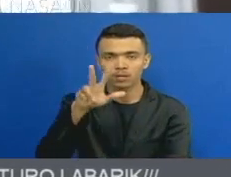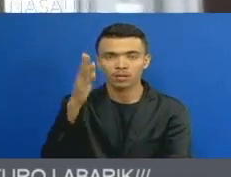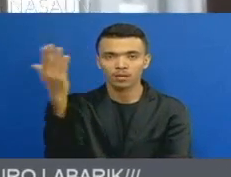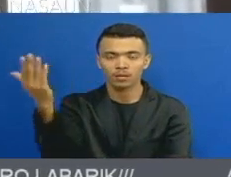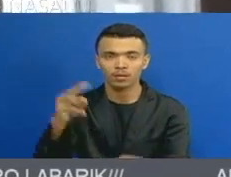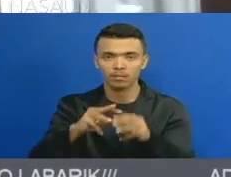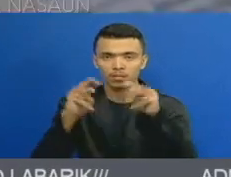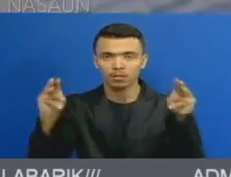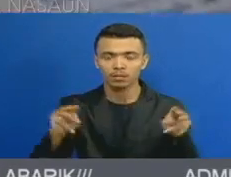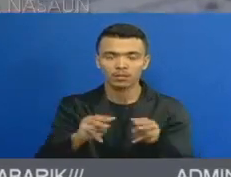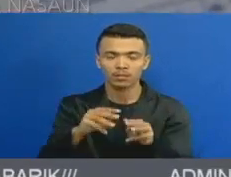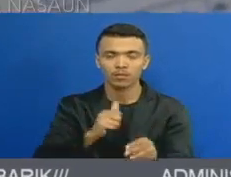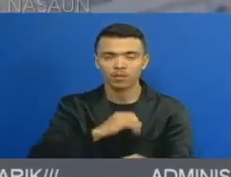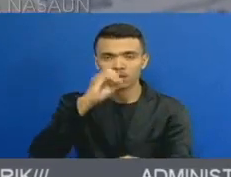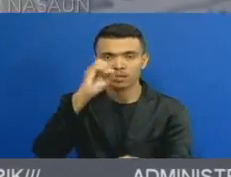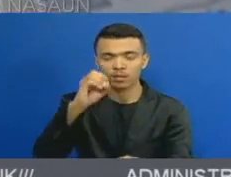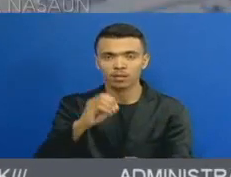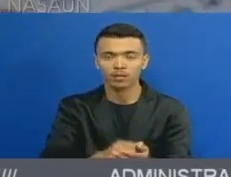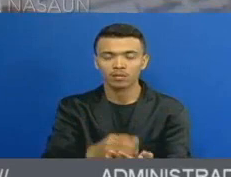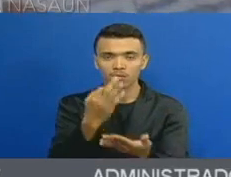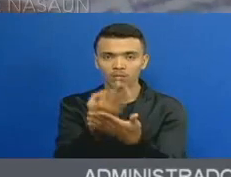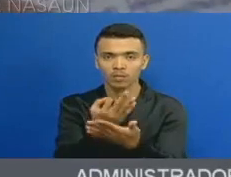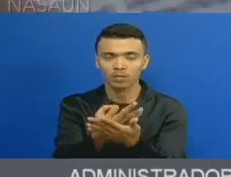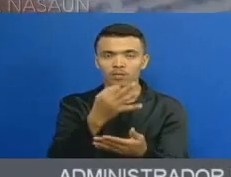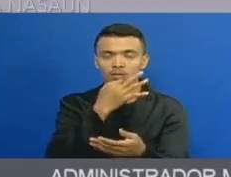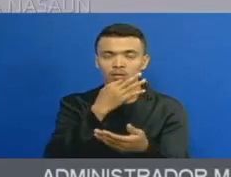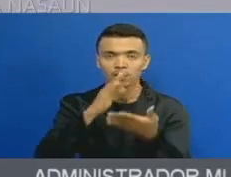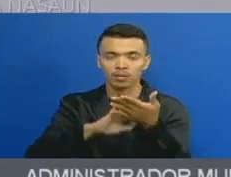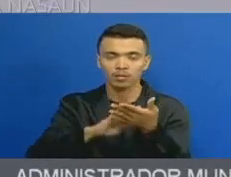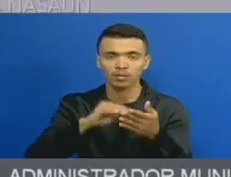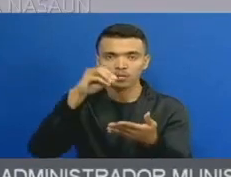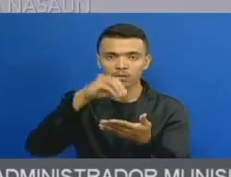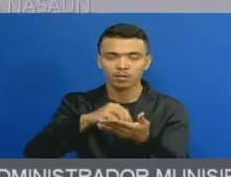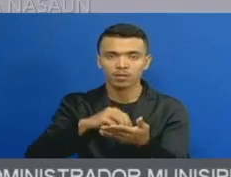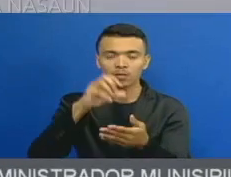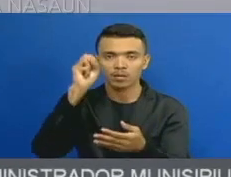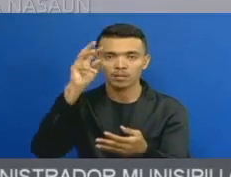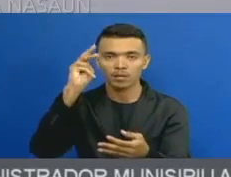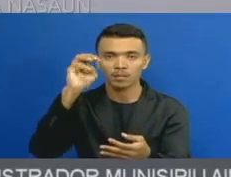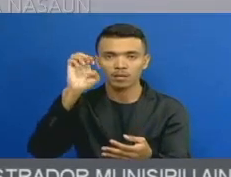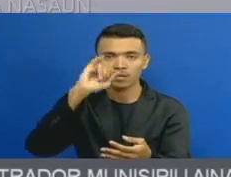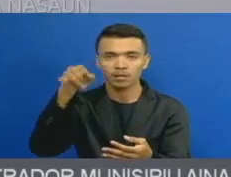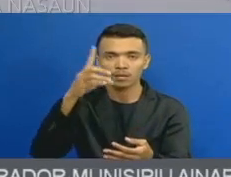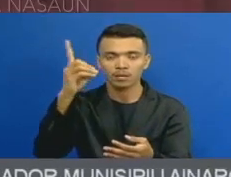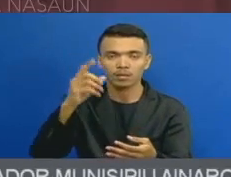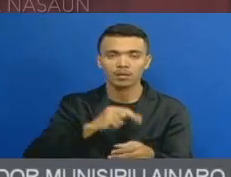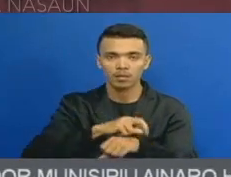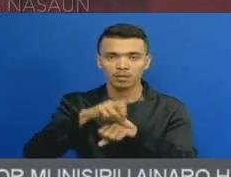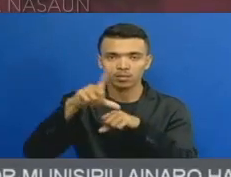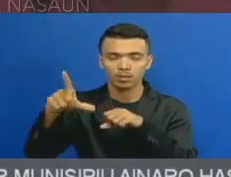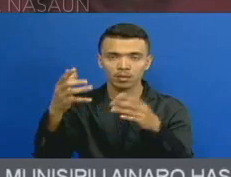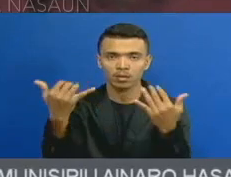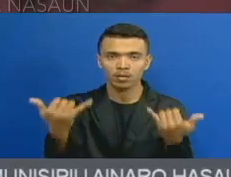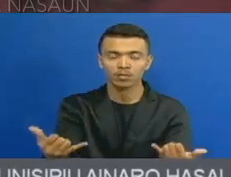e a município Ainaro. Enquanto antes de orçamento merenda escolar concentra e a MGD nacional, mas de daune tama ia